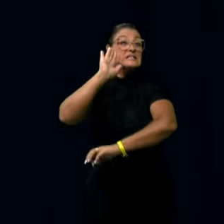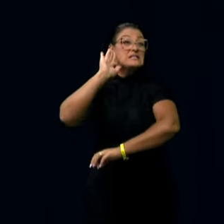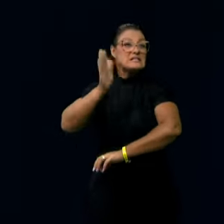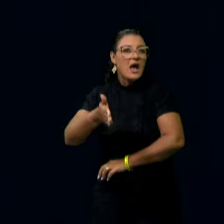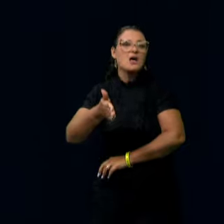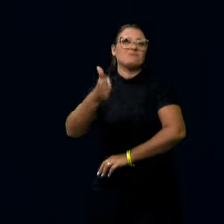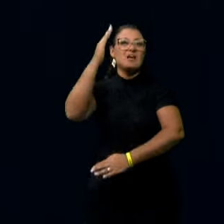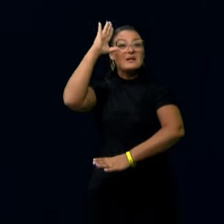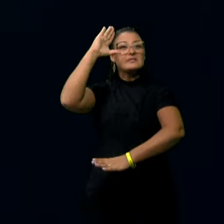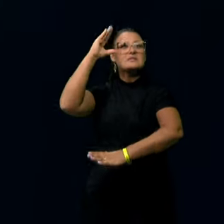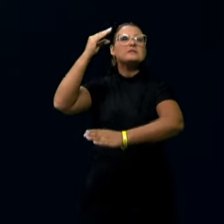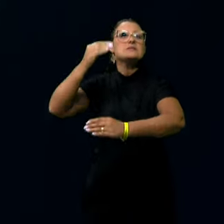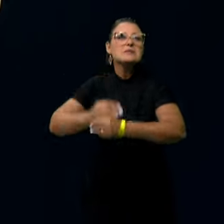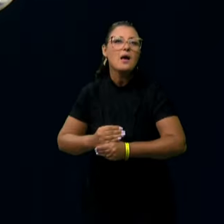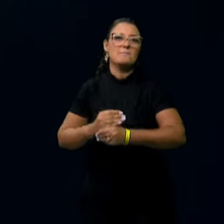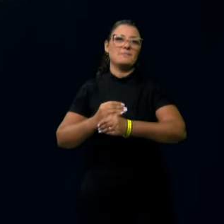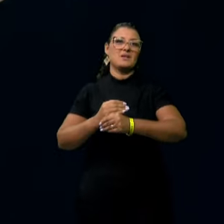montar estruturas